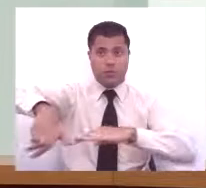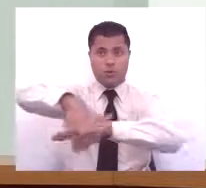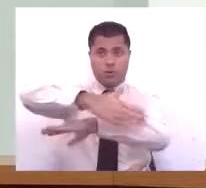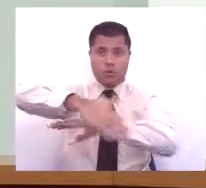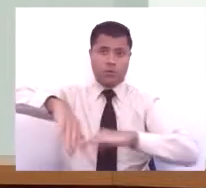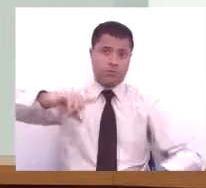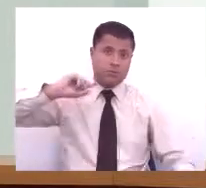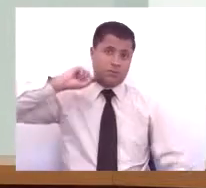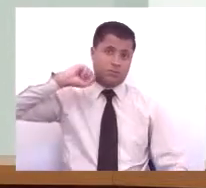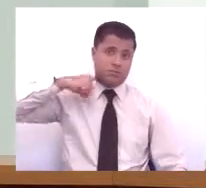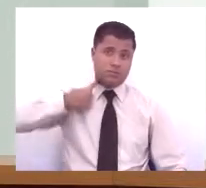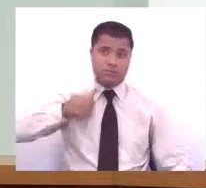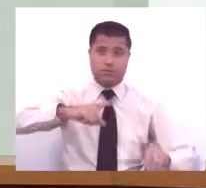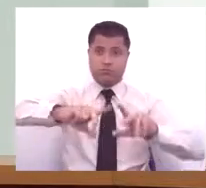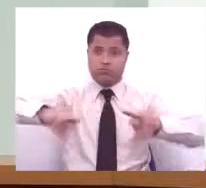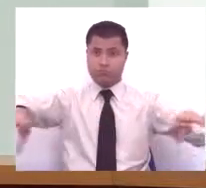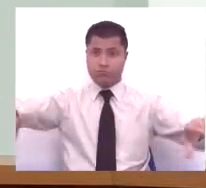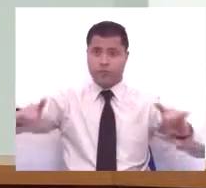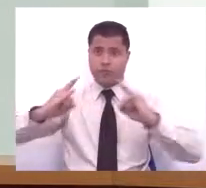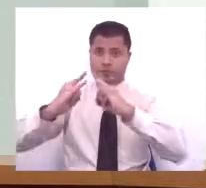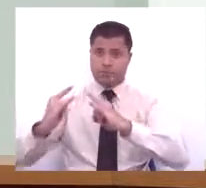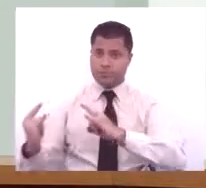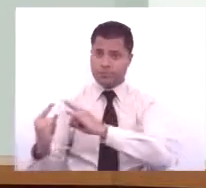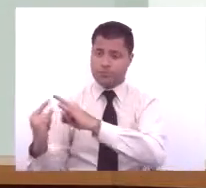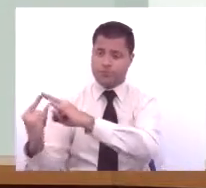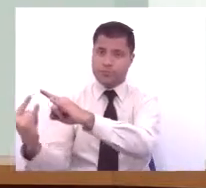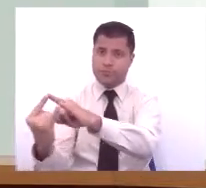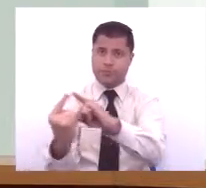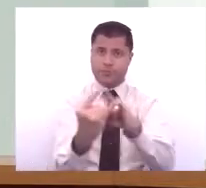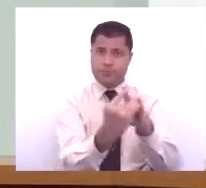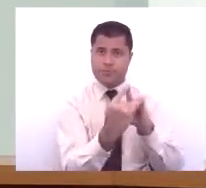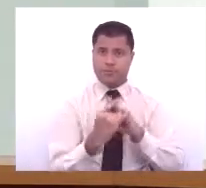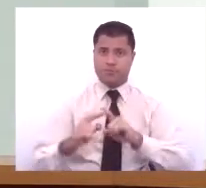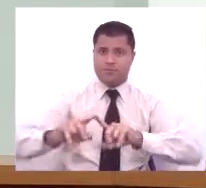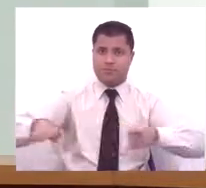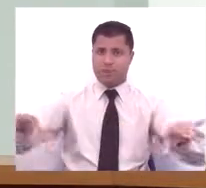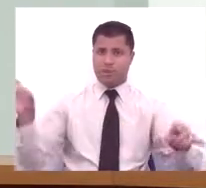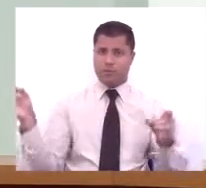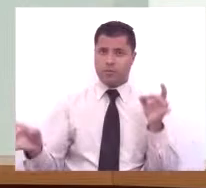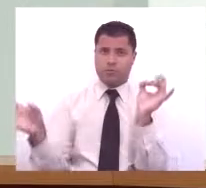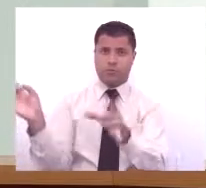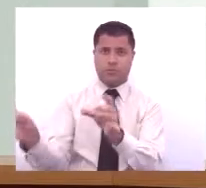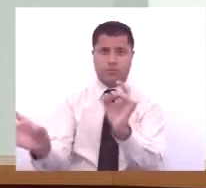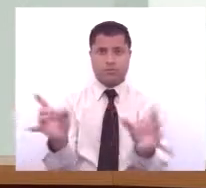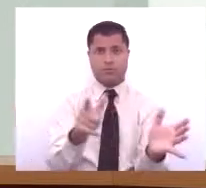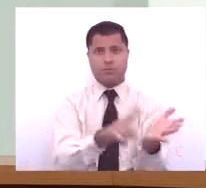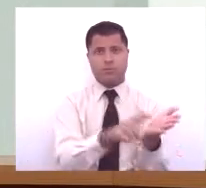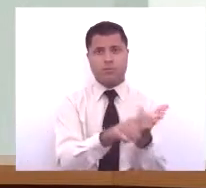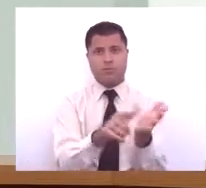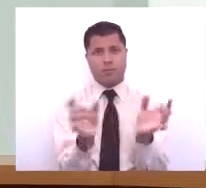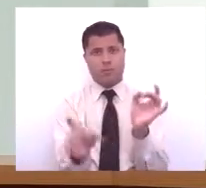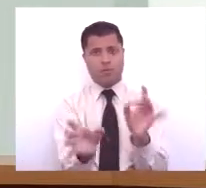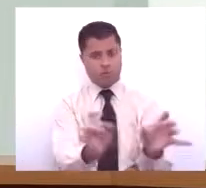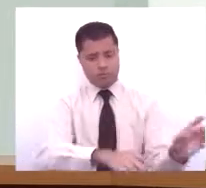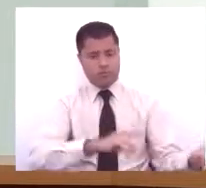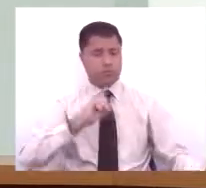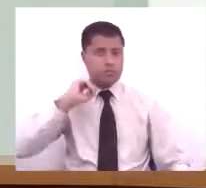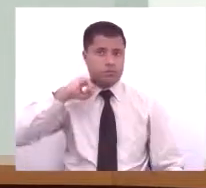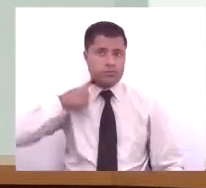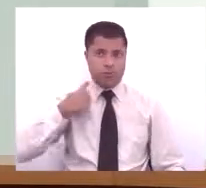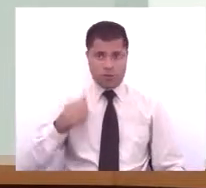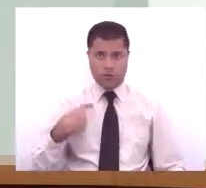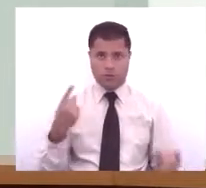Emporcalhada com tanto material político jogado ao léu de qualquer maneira. Não sou